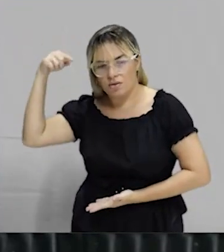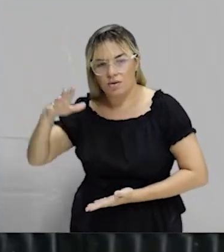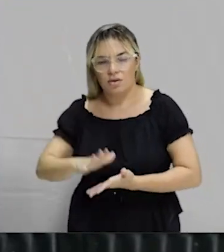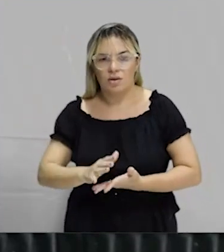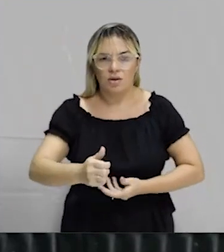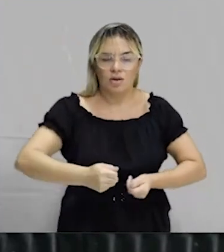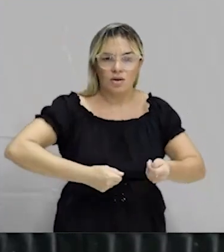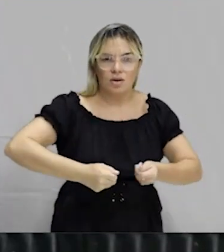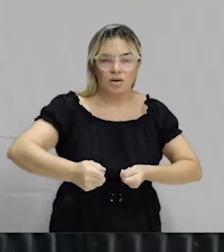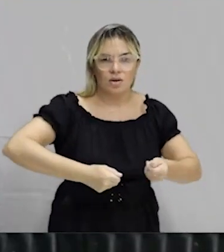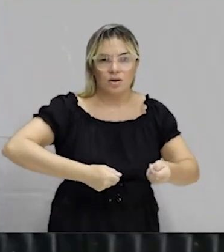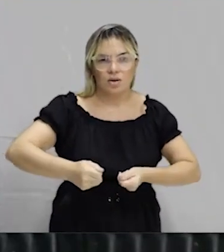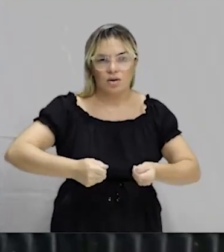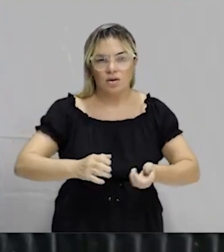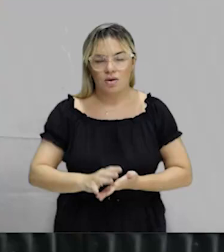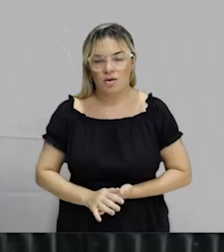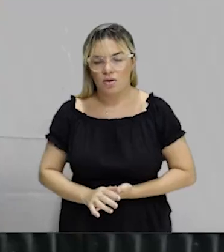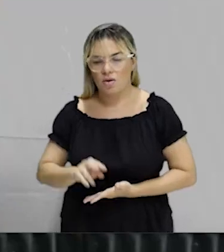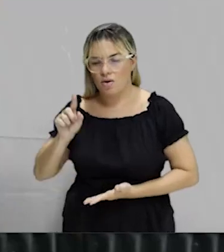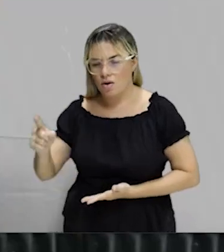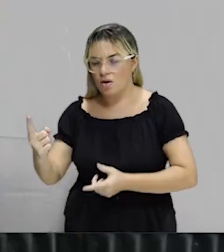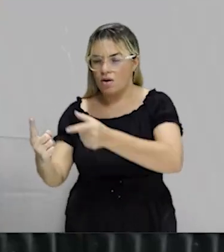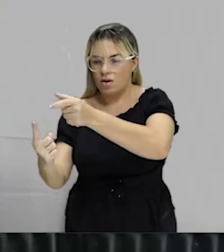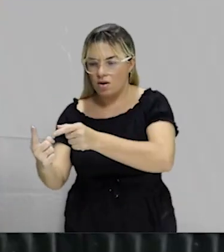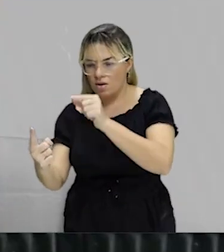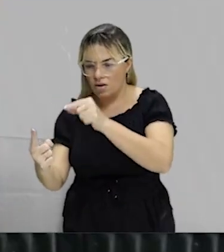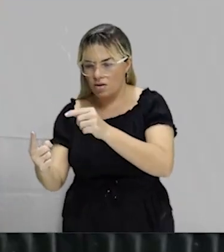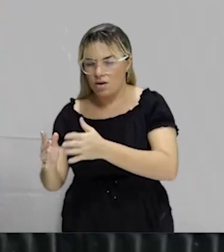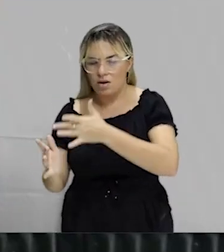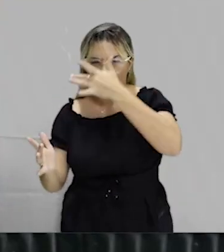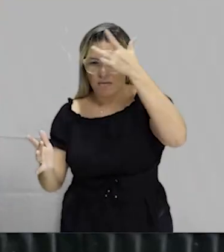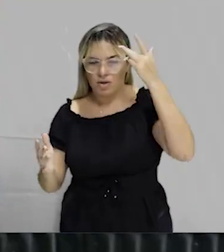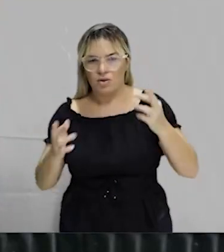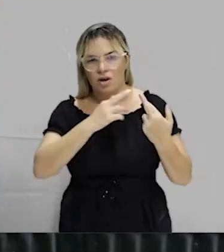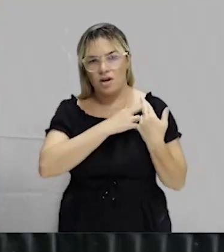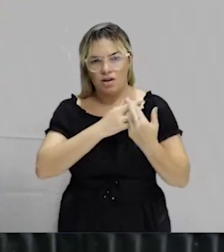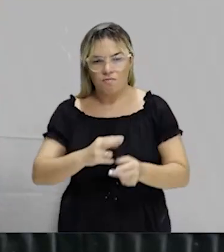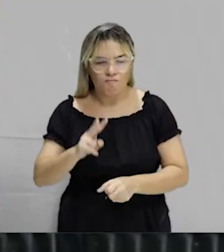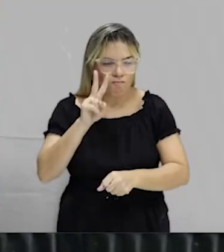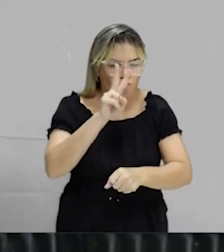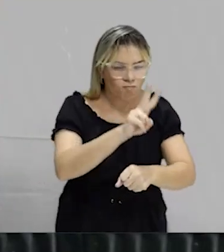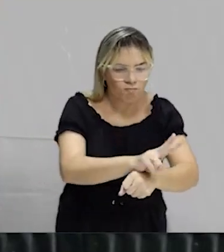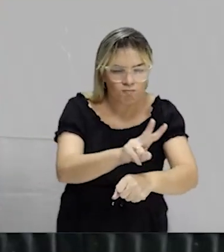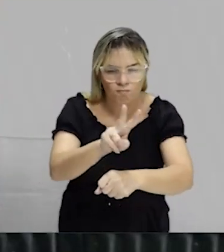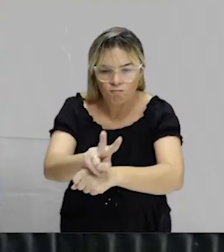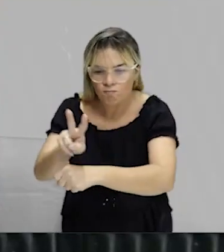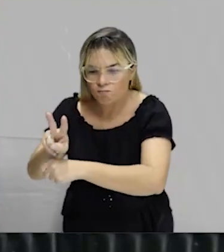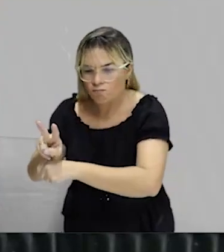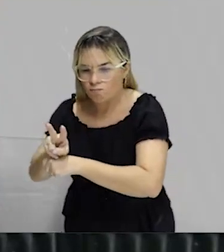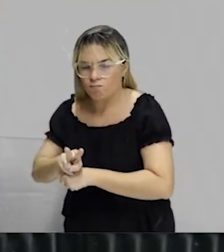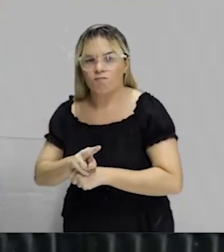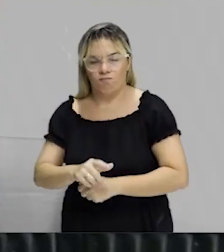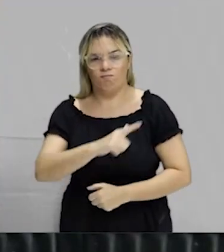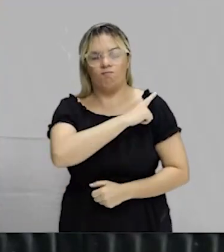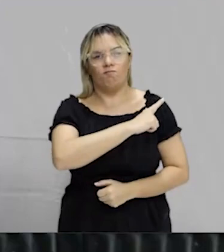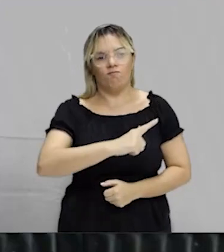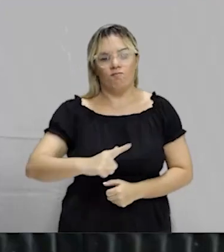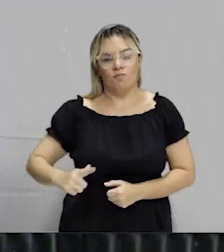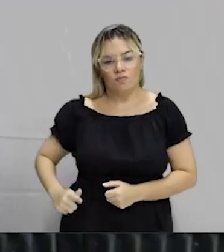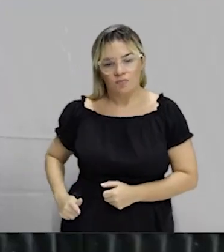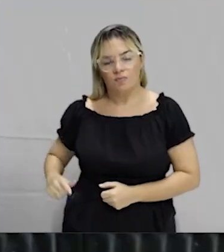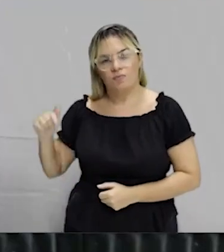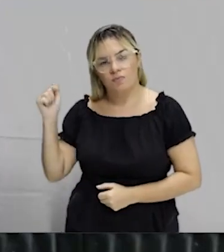funcionavam como os olhos e os ouvidos do imperador. Então, esses governadores, esses